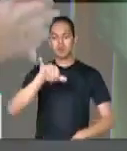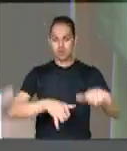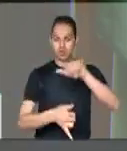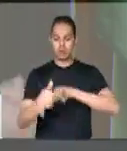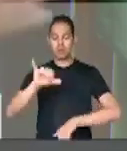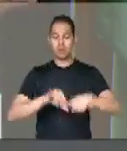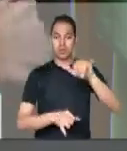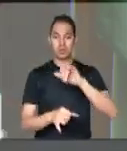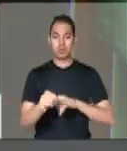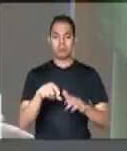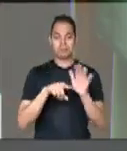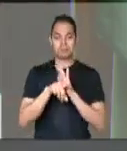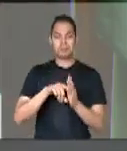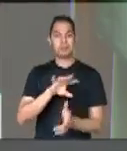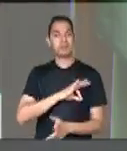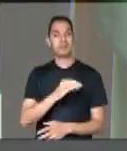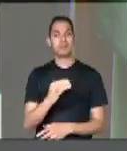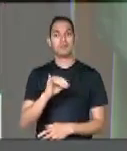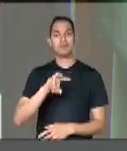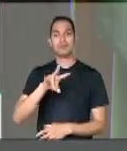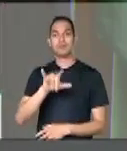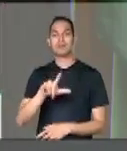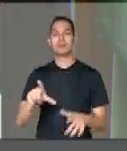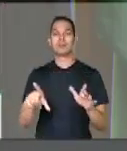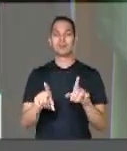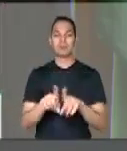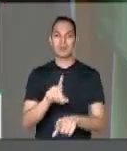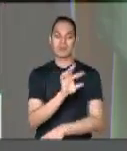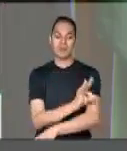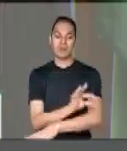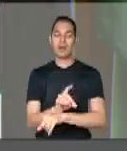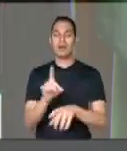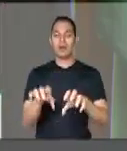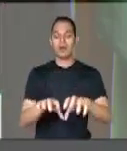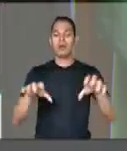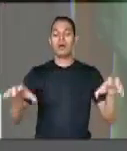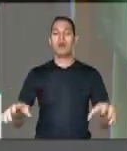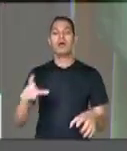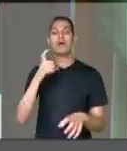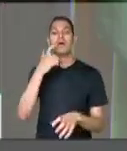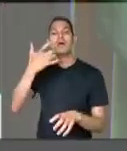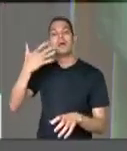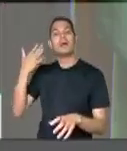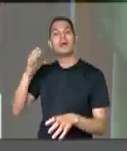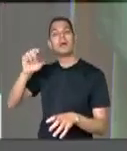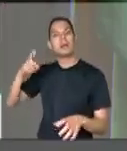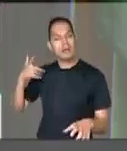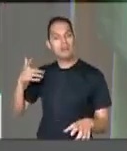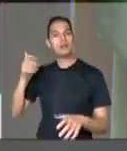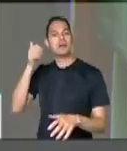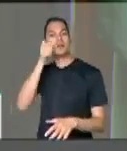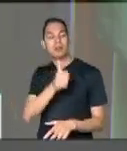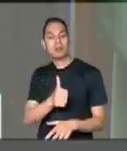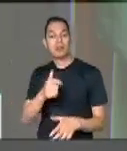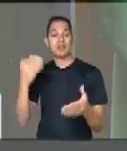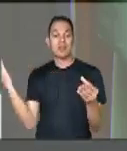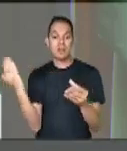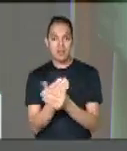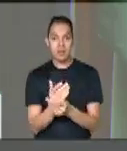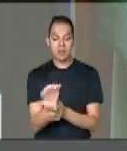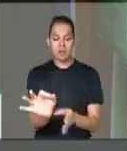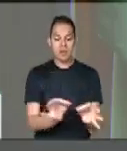Civil no Estado do Tocantins e no seu processo de separação com a sua ex-mulher, a denúncia feita e um esquema que foi montado por